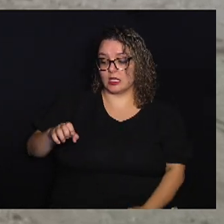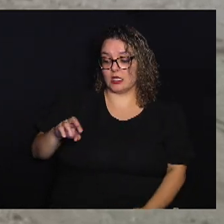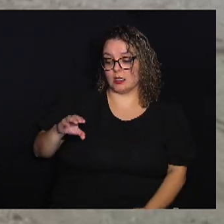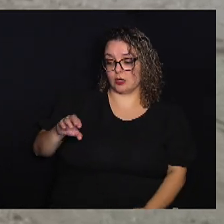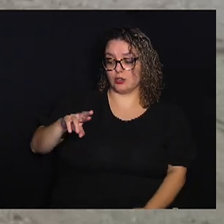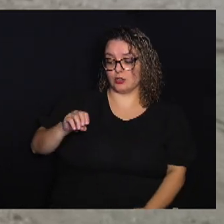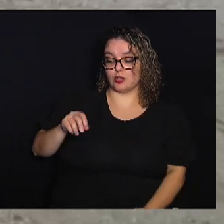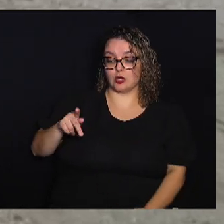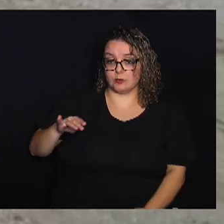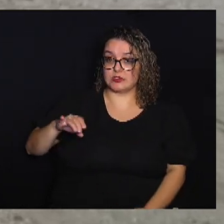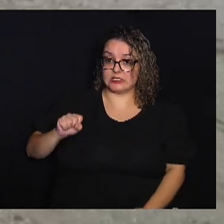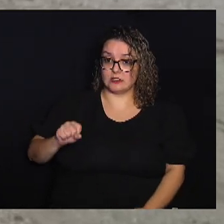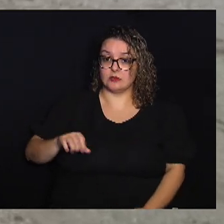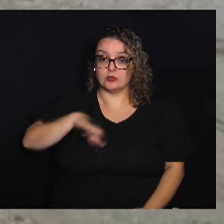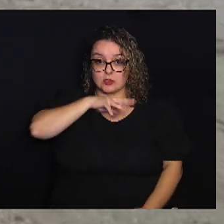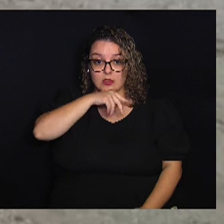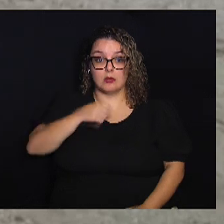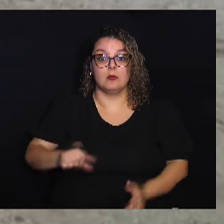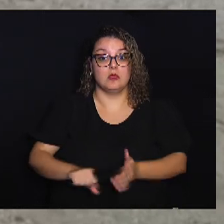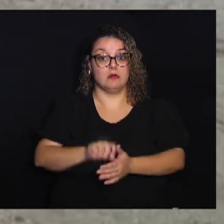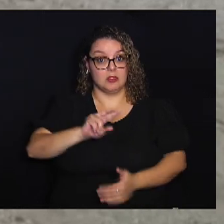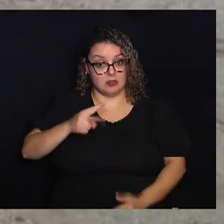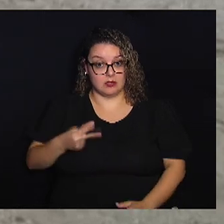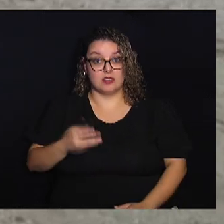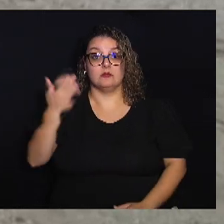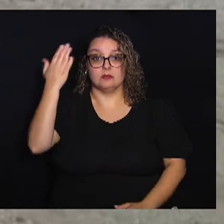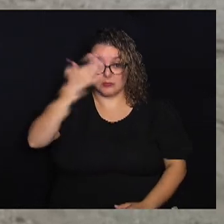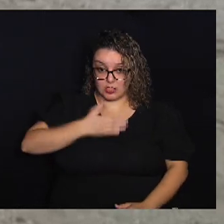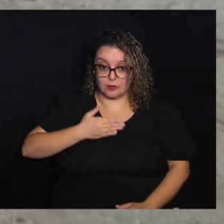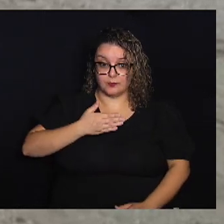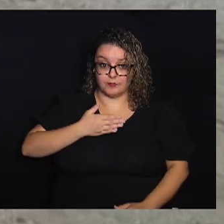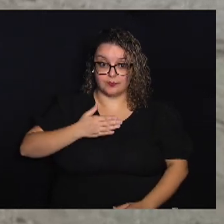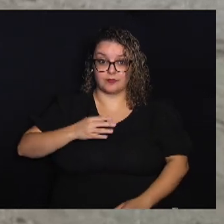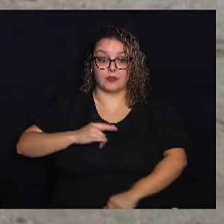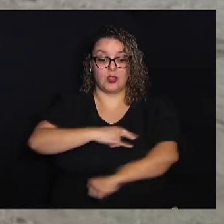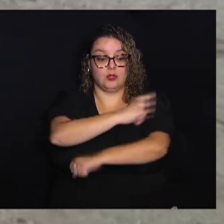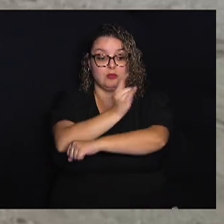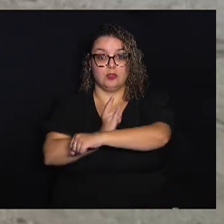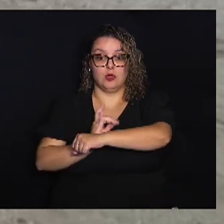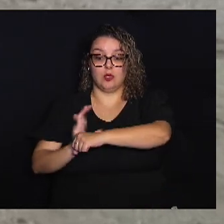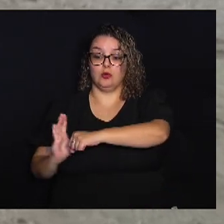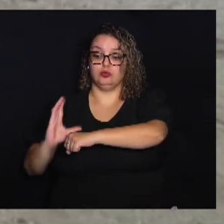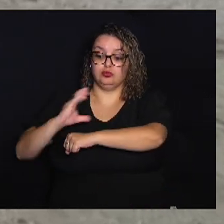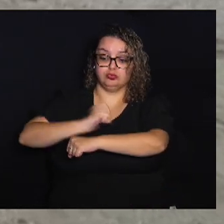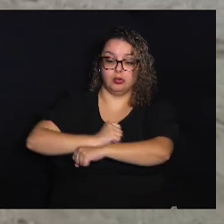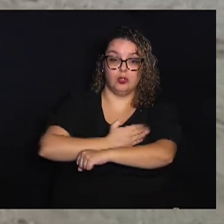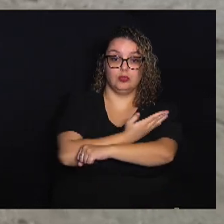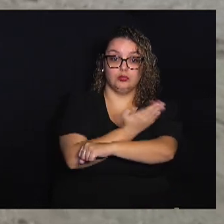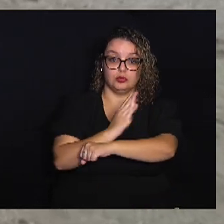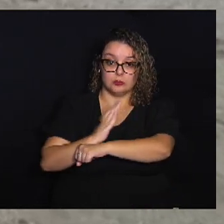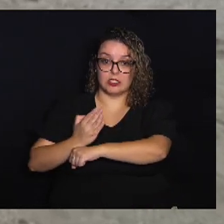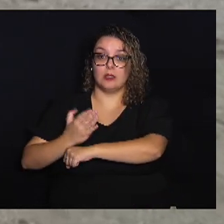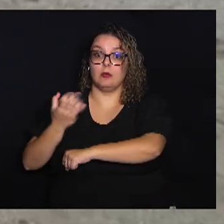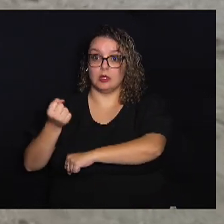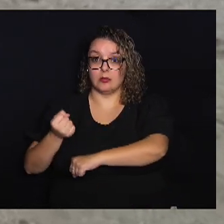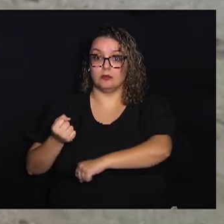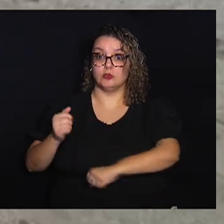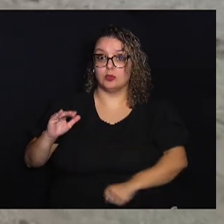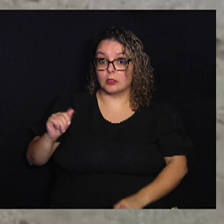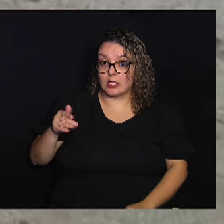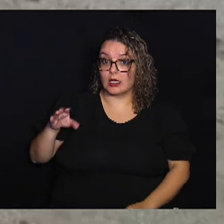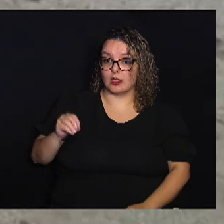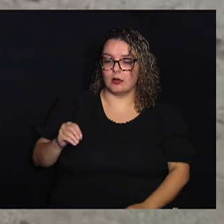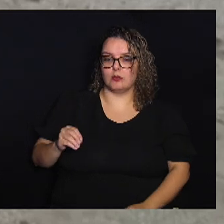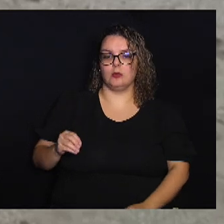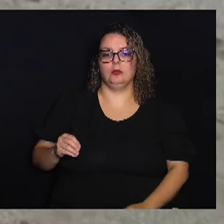animal. Essa foi a primeira vez que se constatou a predação de uma orca sobre um tubarão branco no Cabo Oriental e o